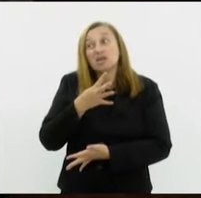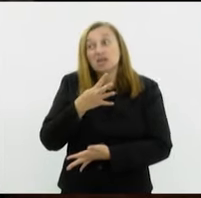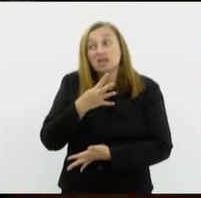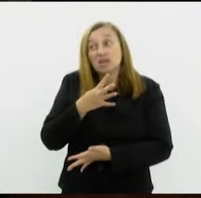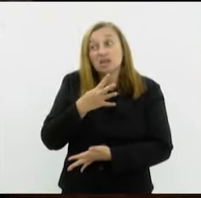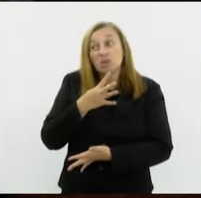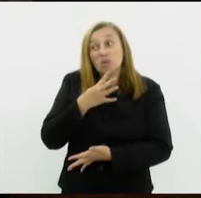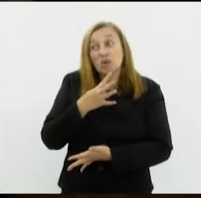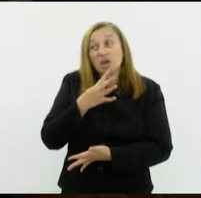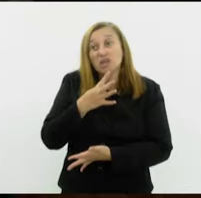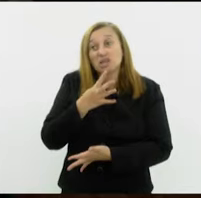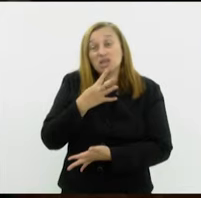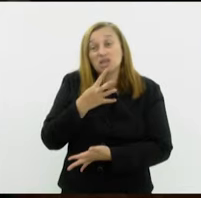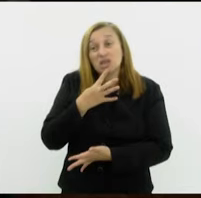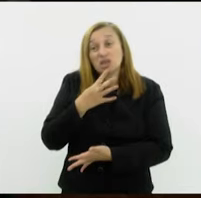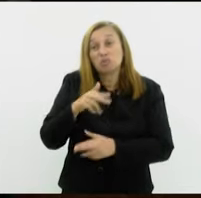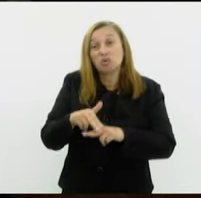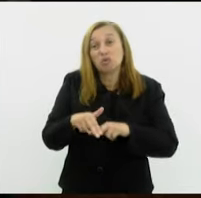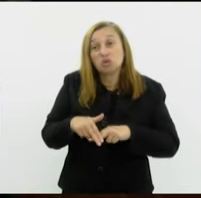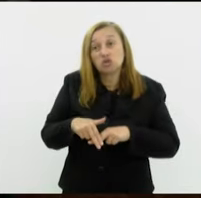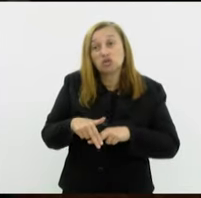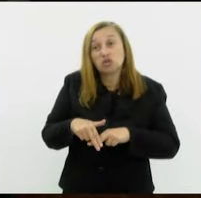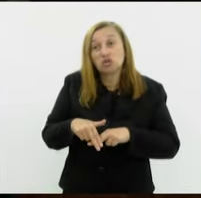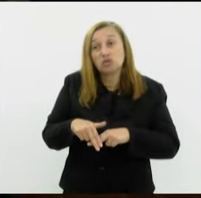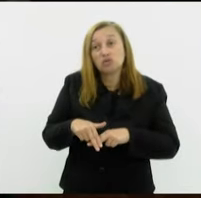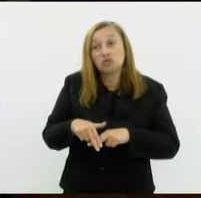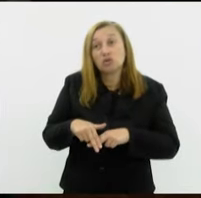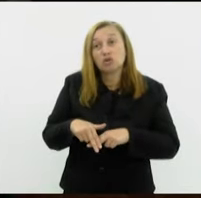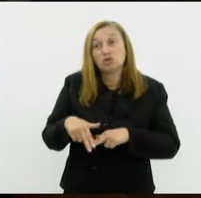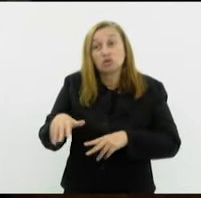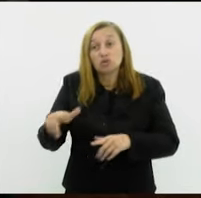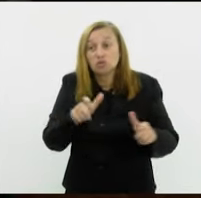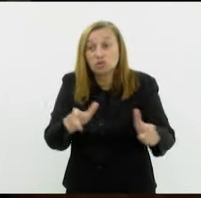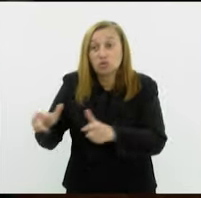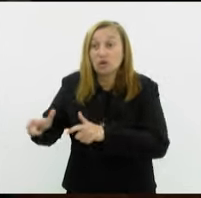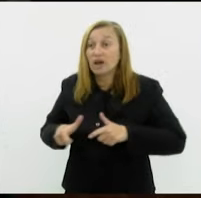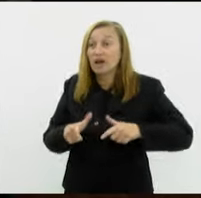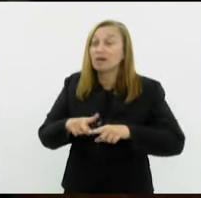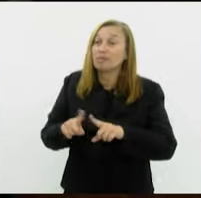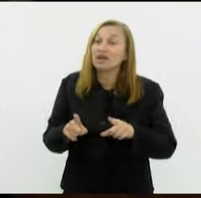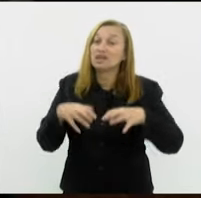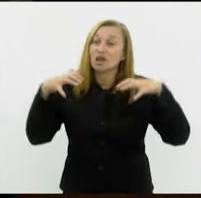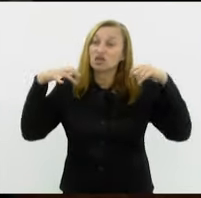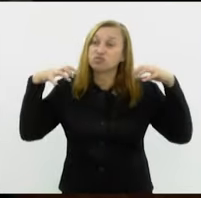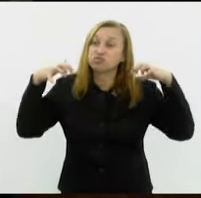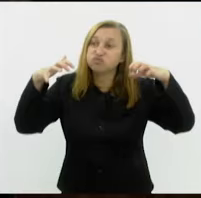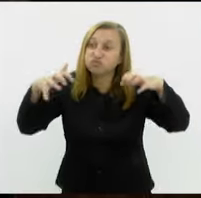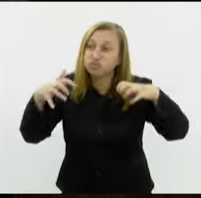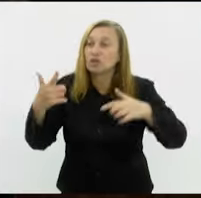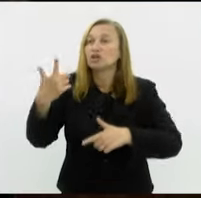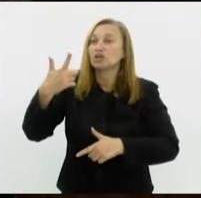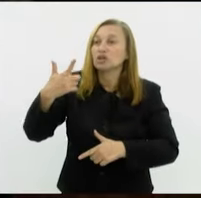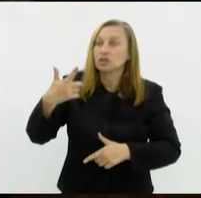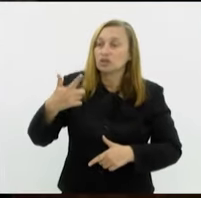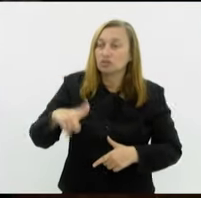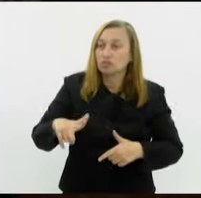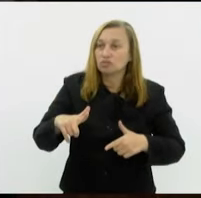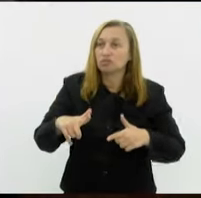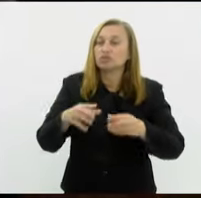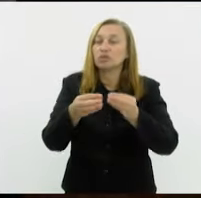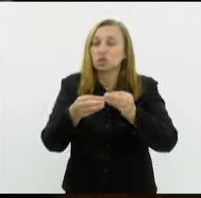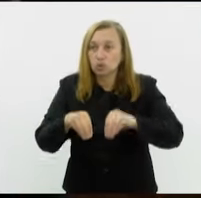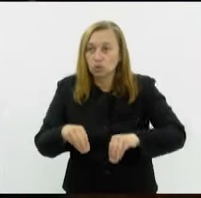região serrana, mas das chuvas que, infelizmente, vitimaram a cidade de Petrópolis, causando